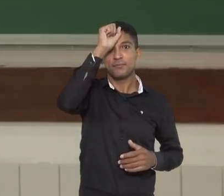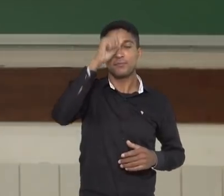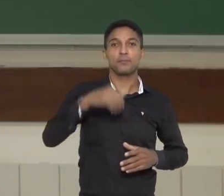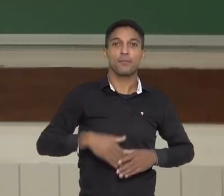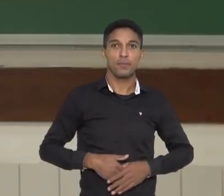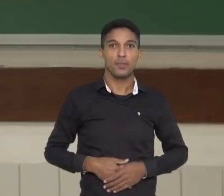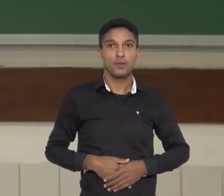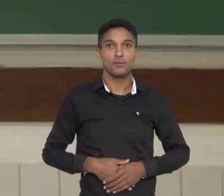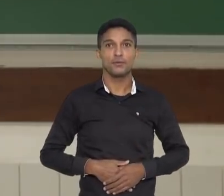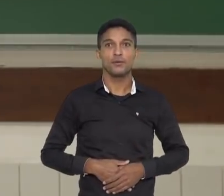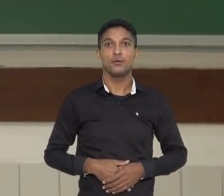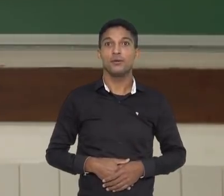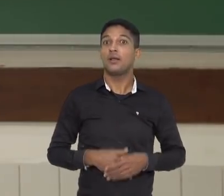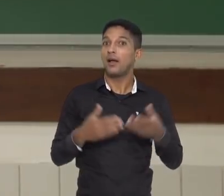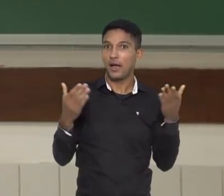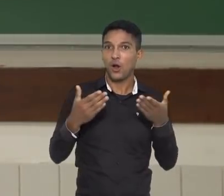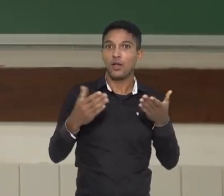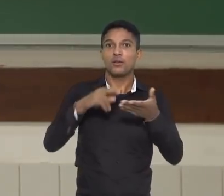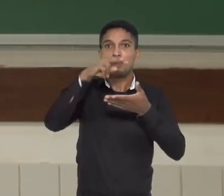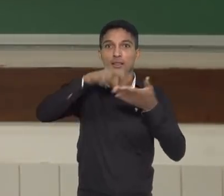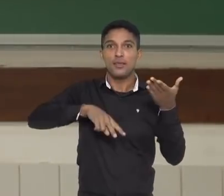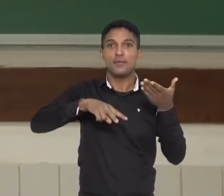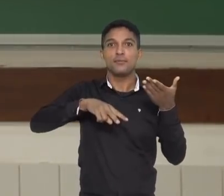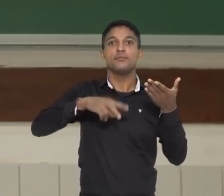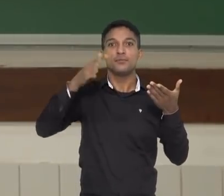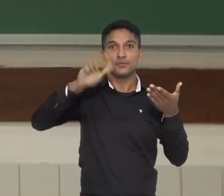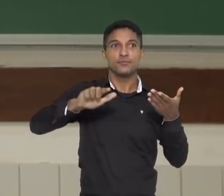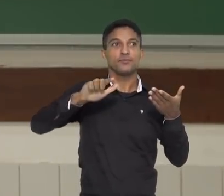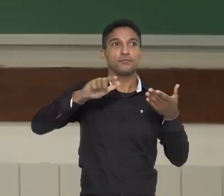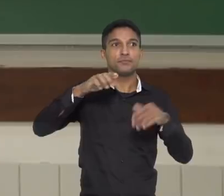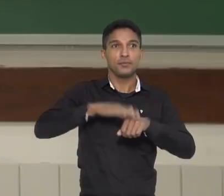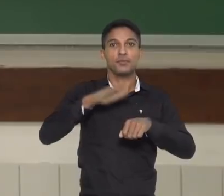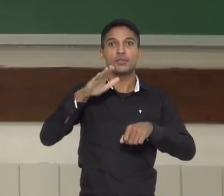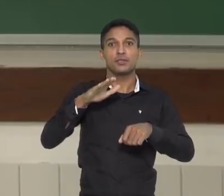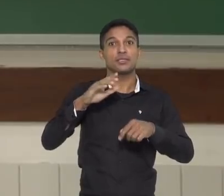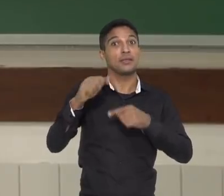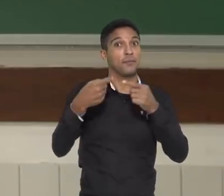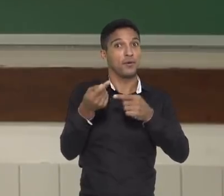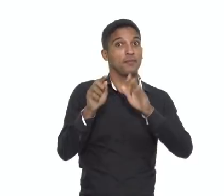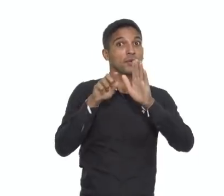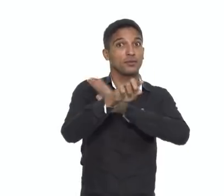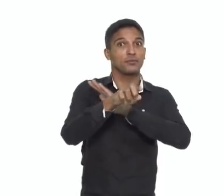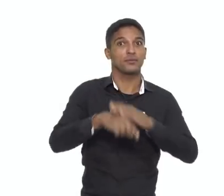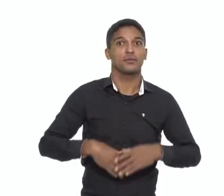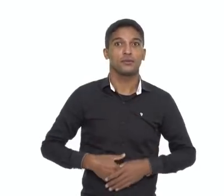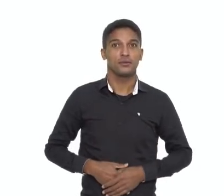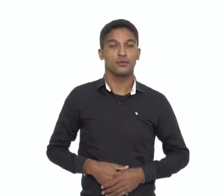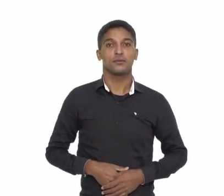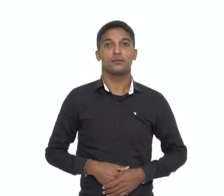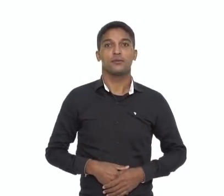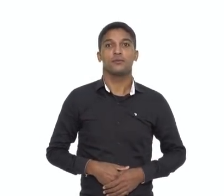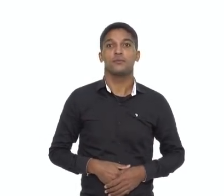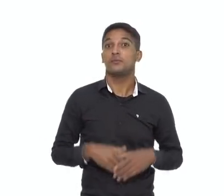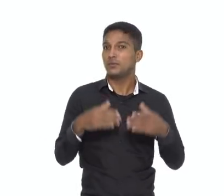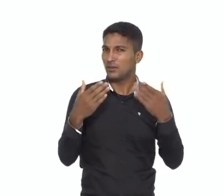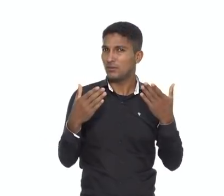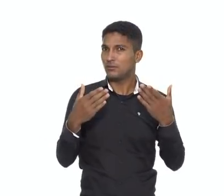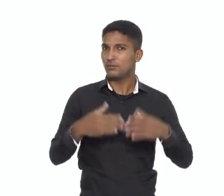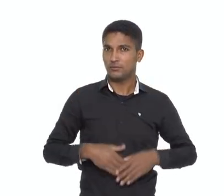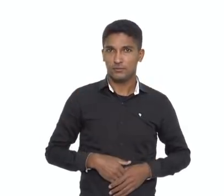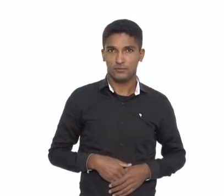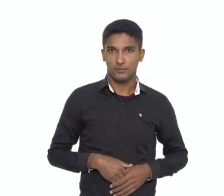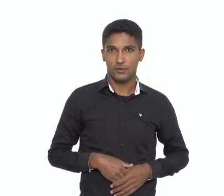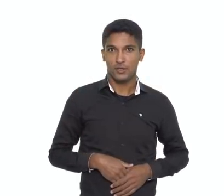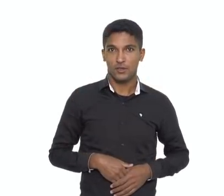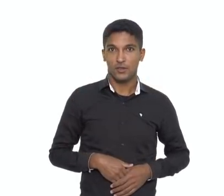Vamos fazer mais uma leitura aqui e fazer o quiz? Então vamos lá? Podemos dizer a partir